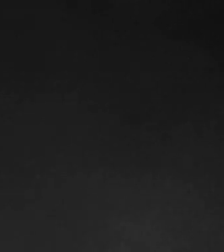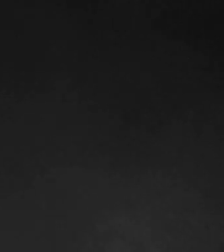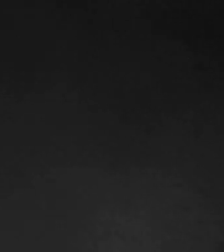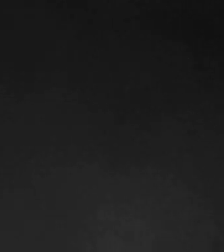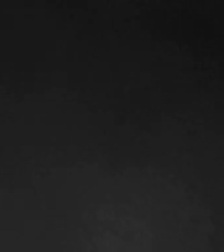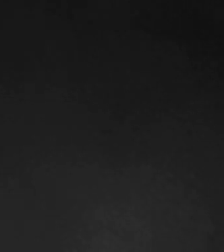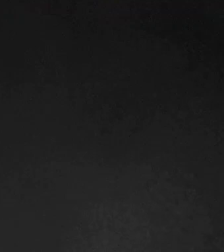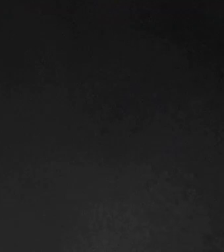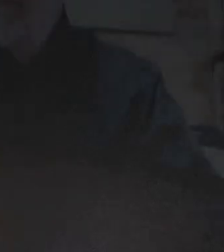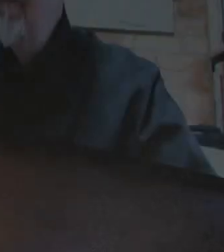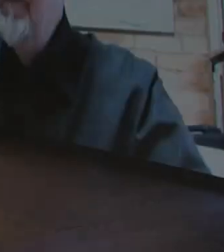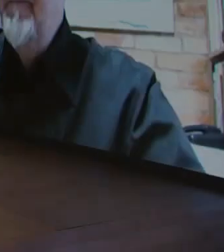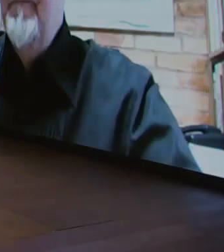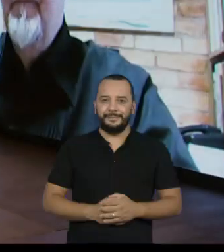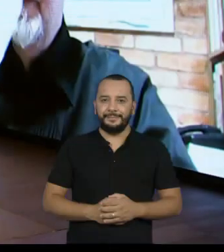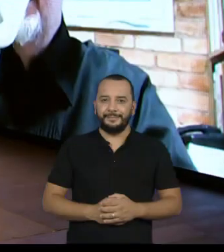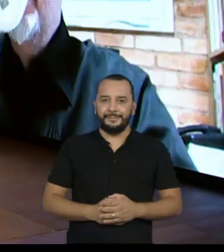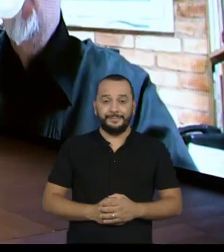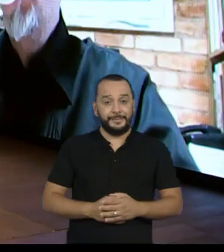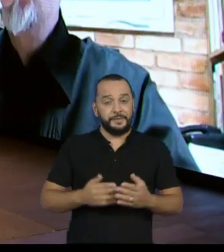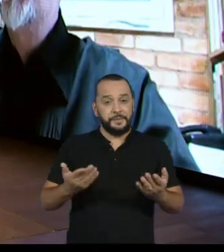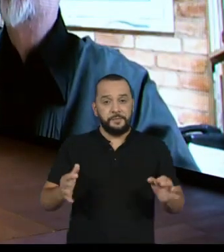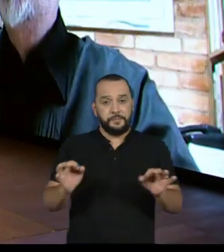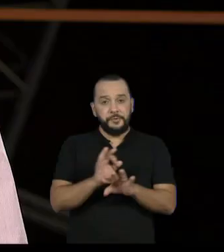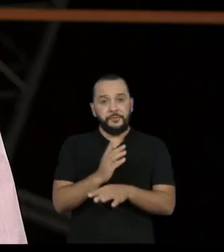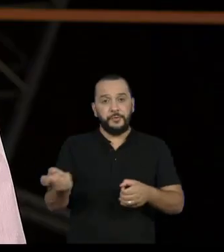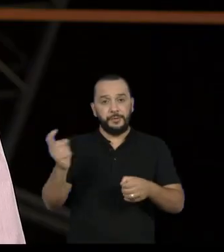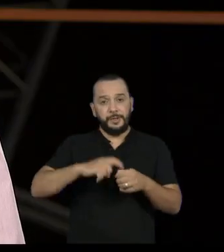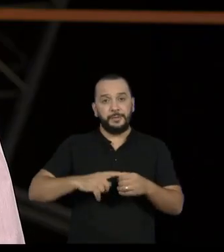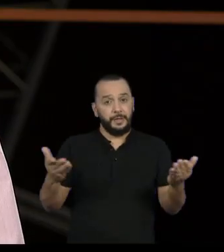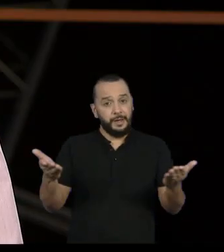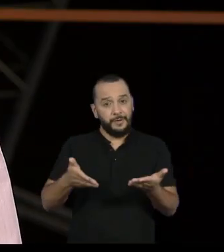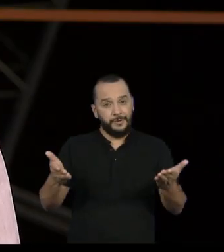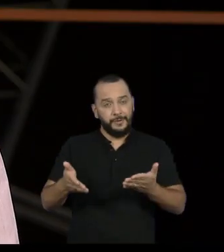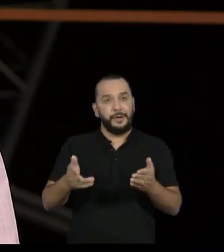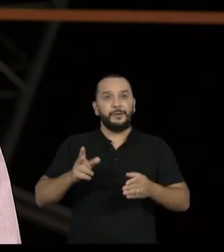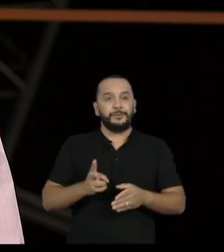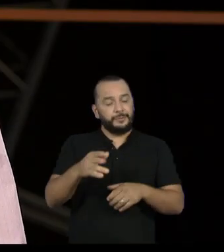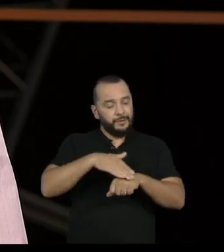vai fazer um rápido intervalo agora, voltamos já, tá bom? Até já, gente.